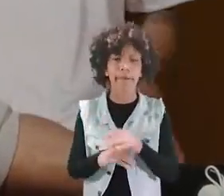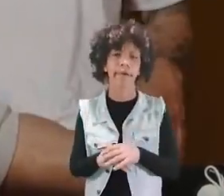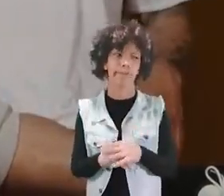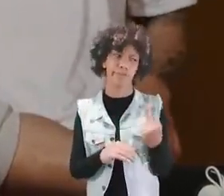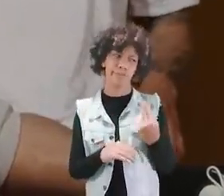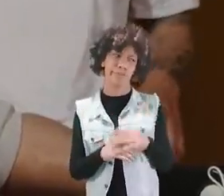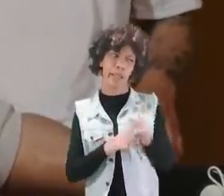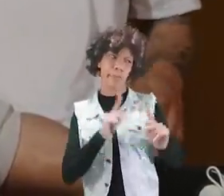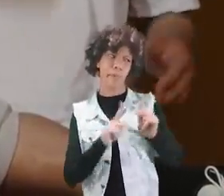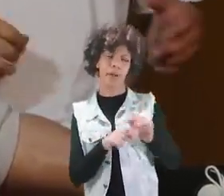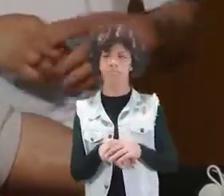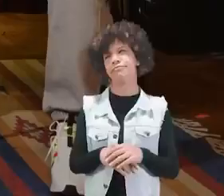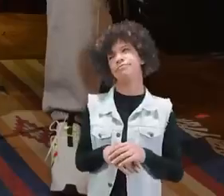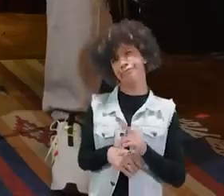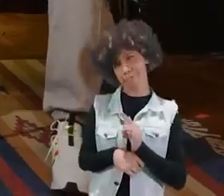problema